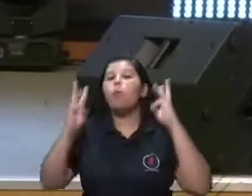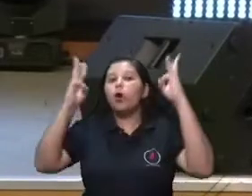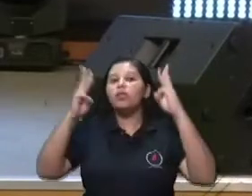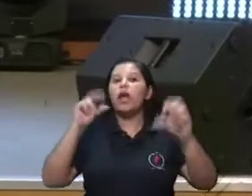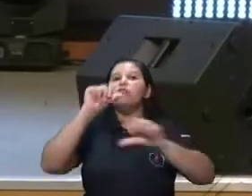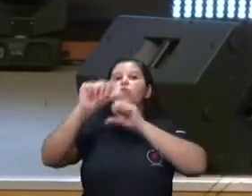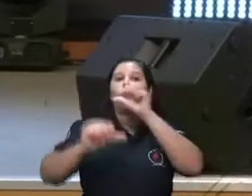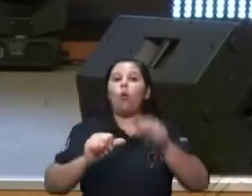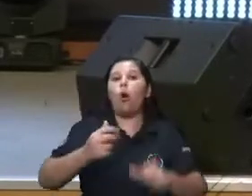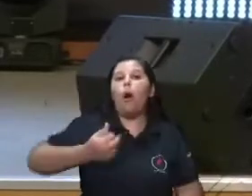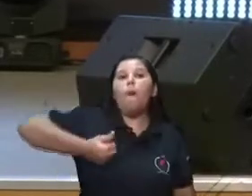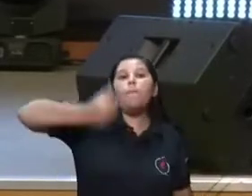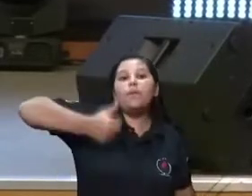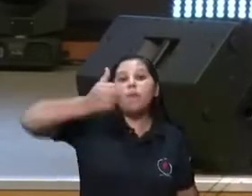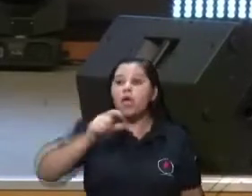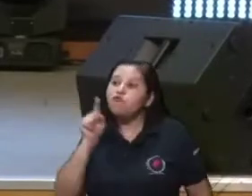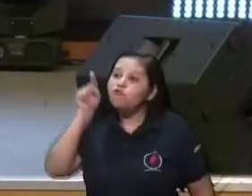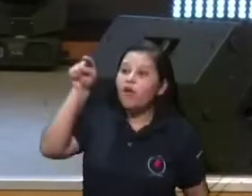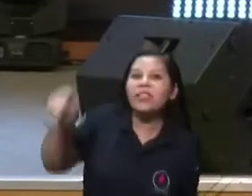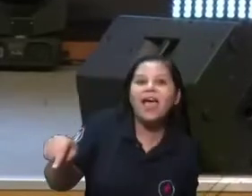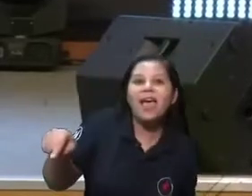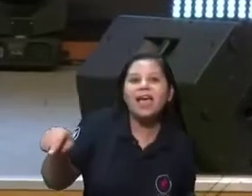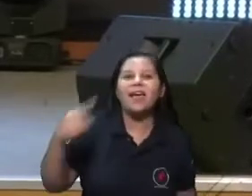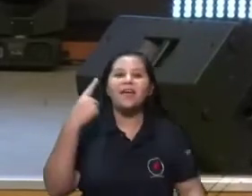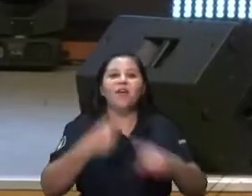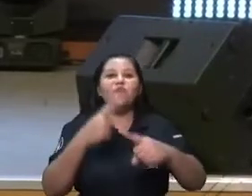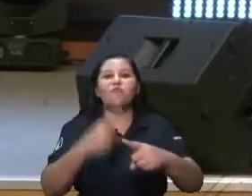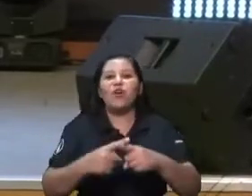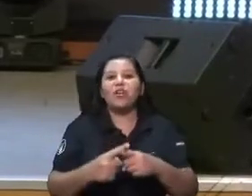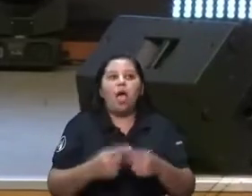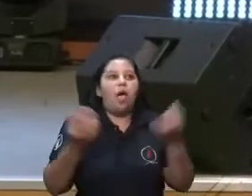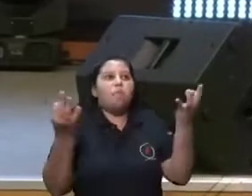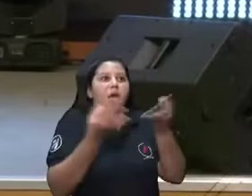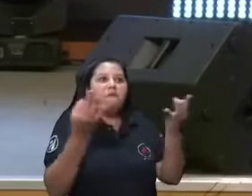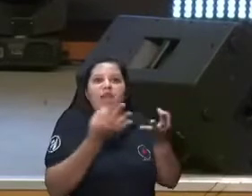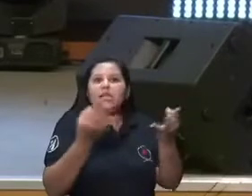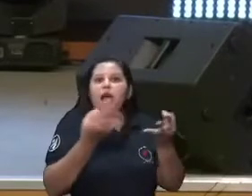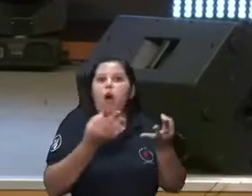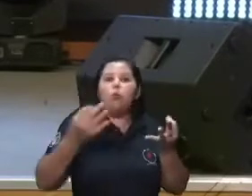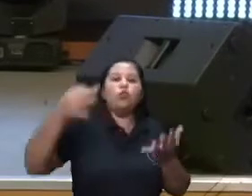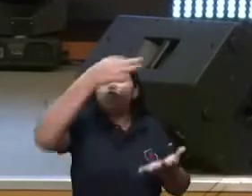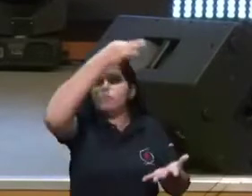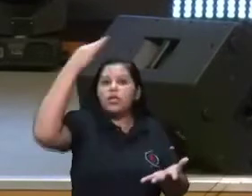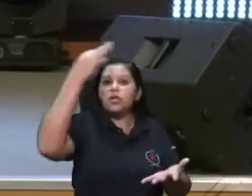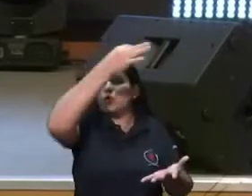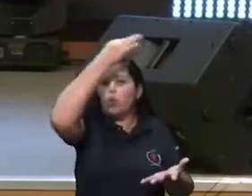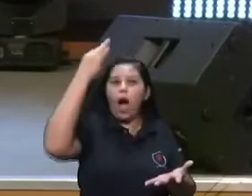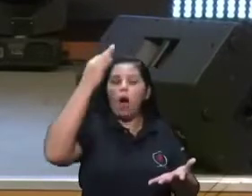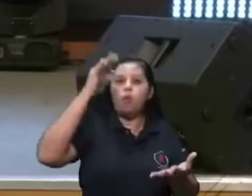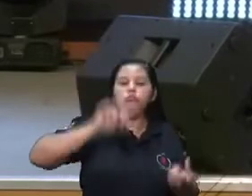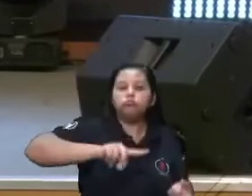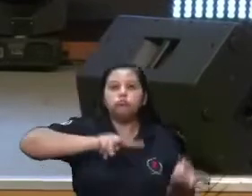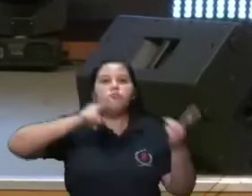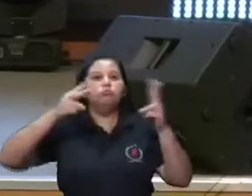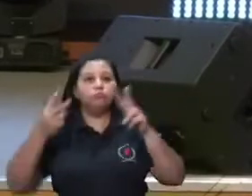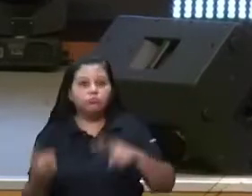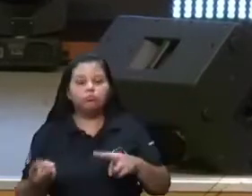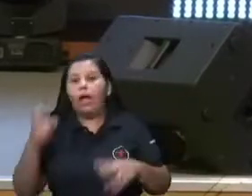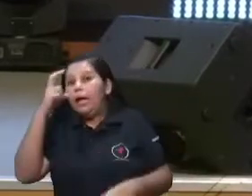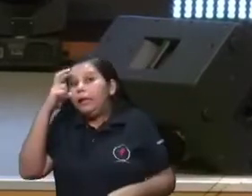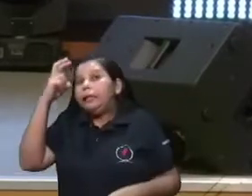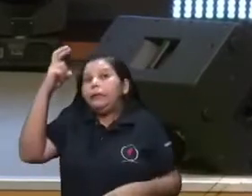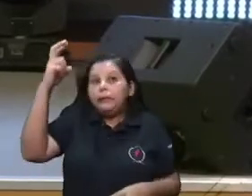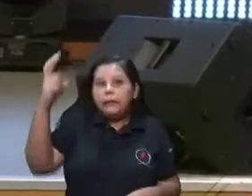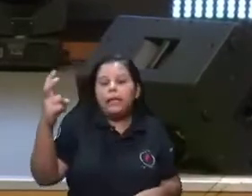Tumim primeiro e Urim depois. Porque Tumim é perfeição espiritual e Urim é iluminação intelectual. O que Deus